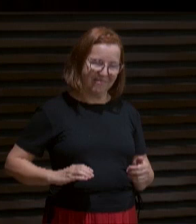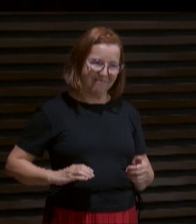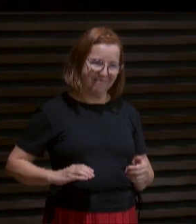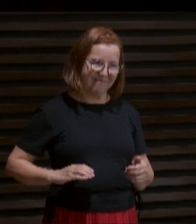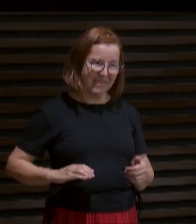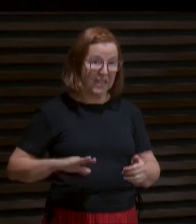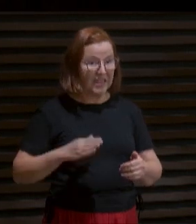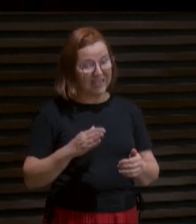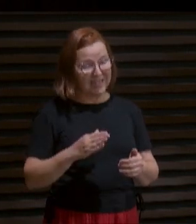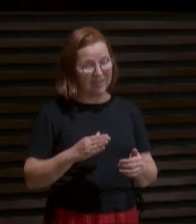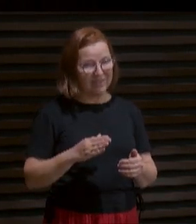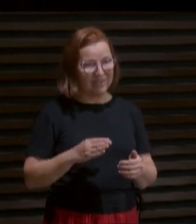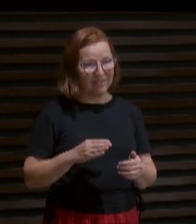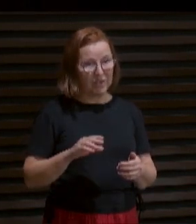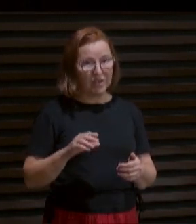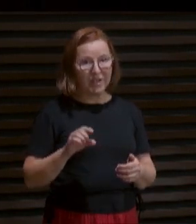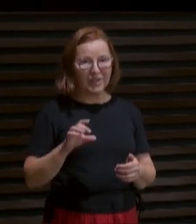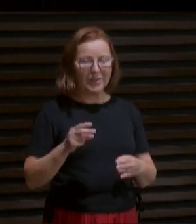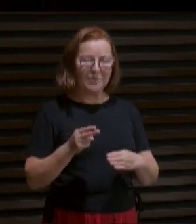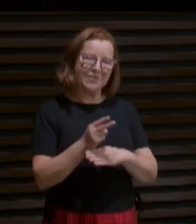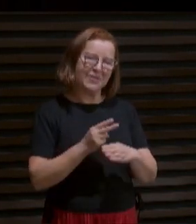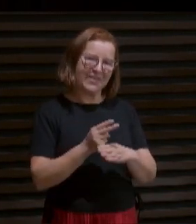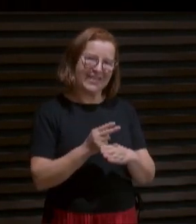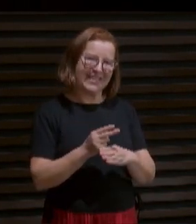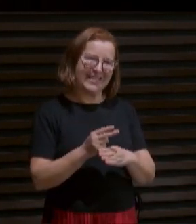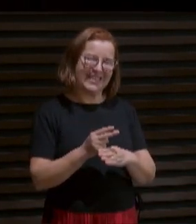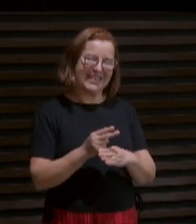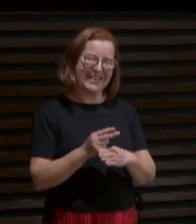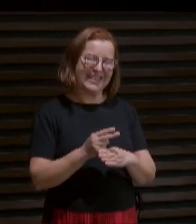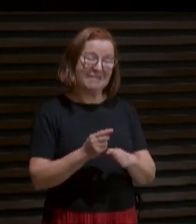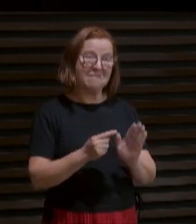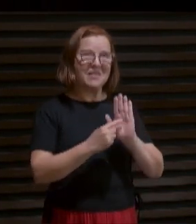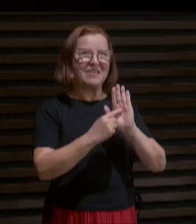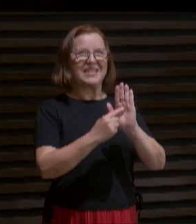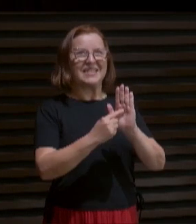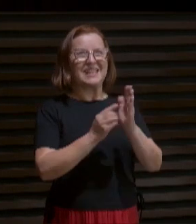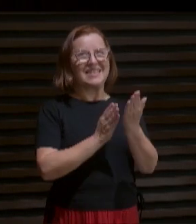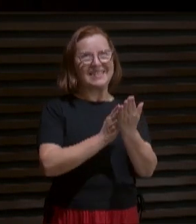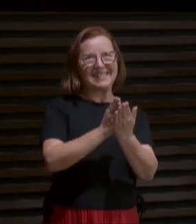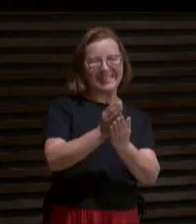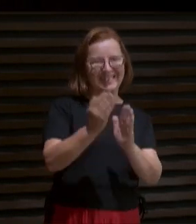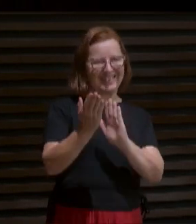apenas apresentar-me aprovado diante de Deus.